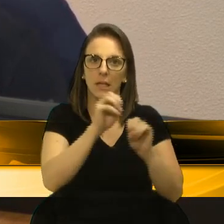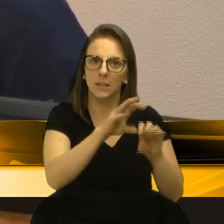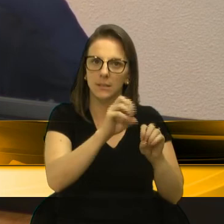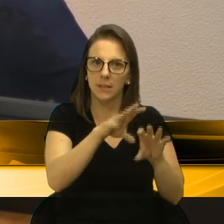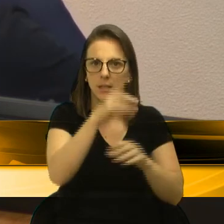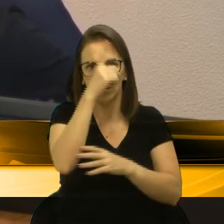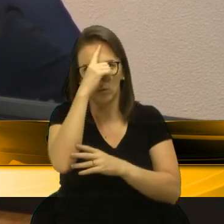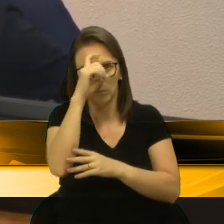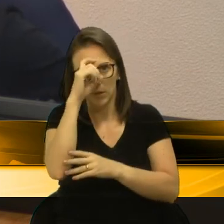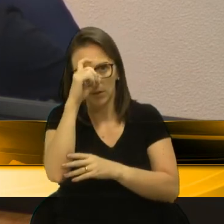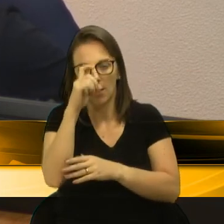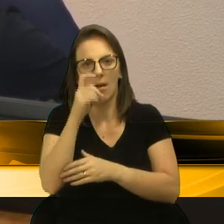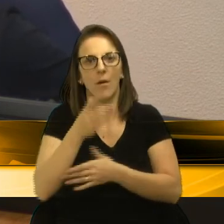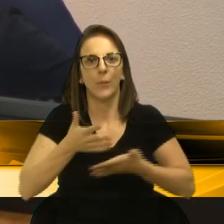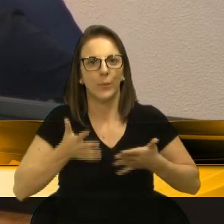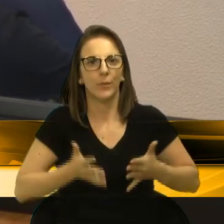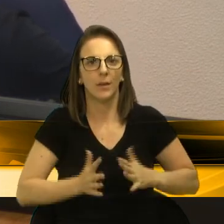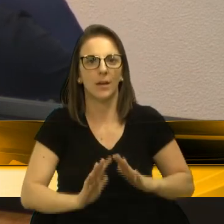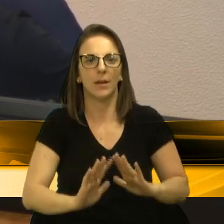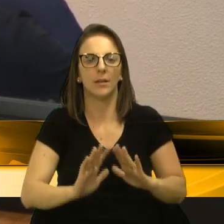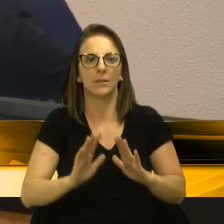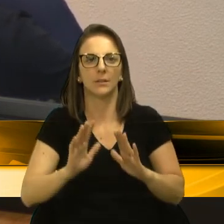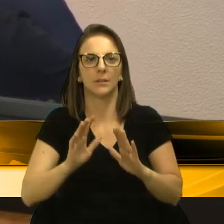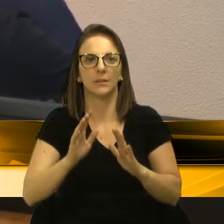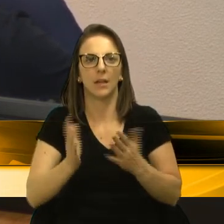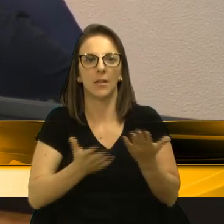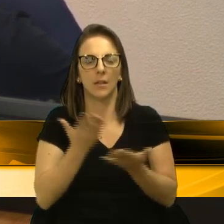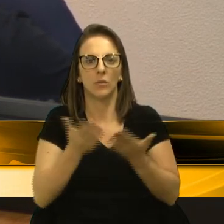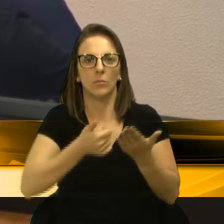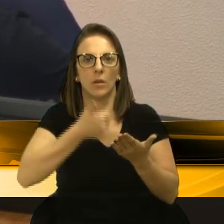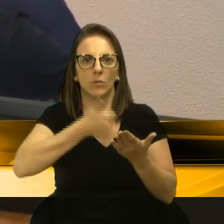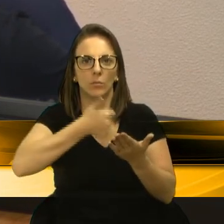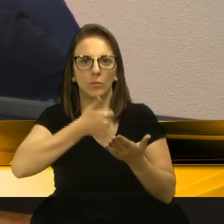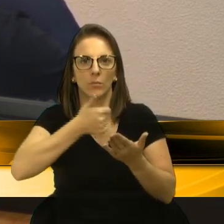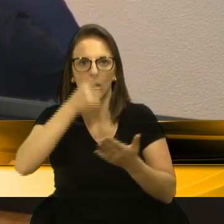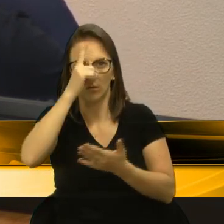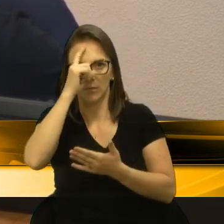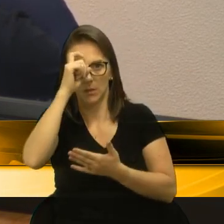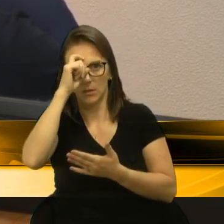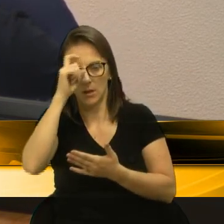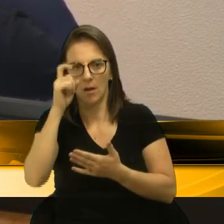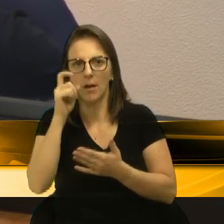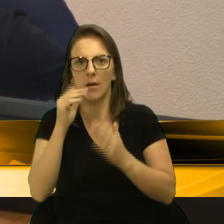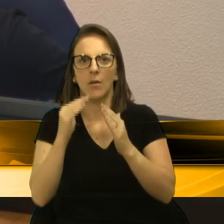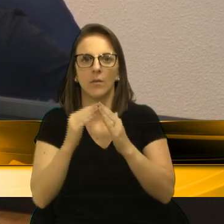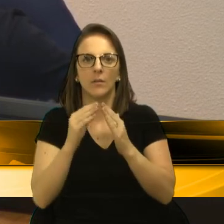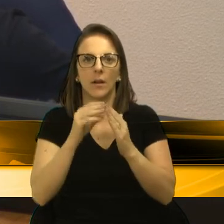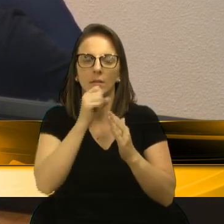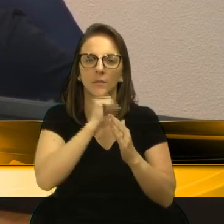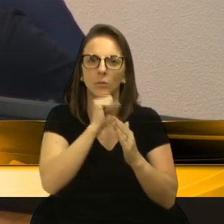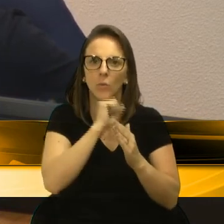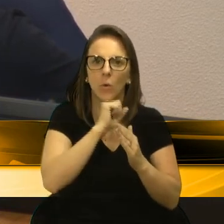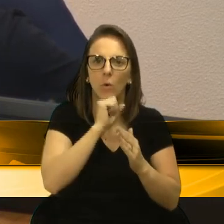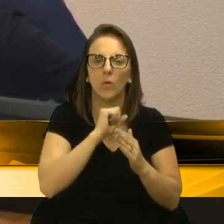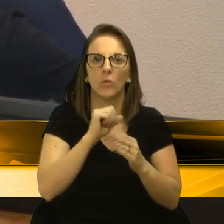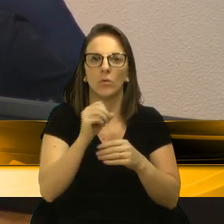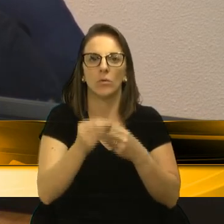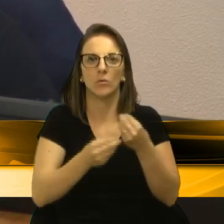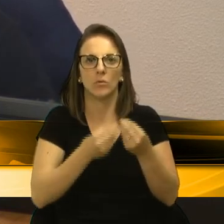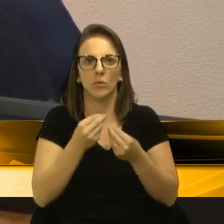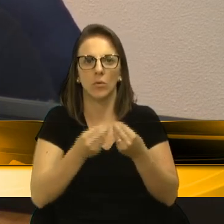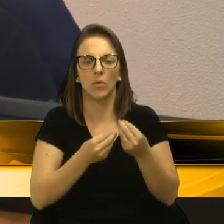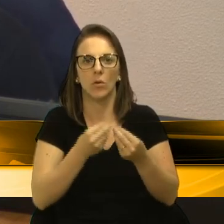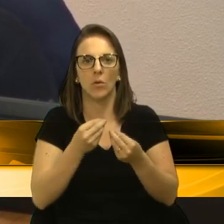hospitalares, maternidades, prontos-socorros, creches, asilos, orfanatos, sanatórios, casas de repouso e geriátricas